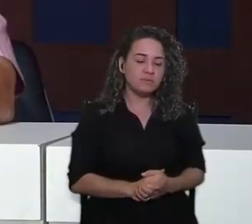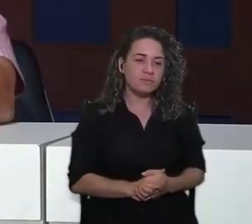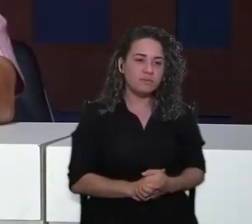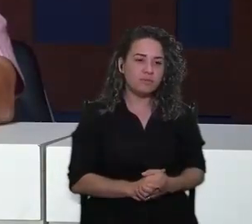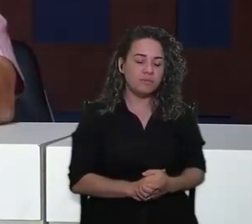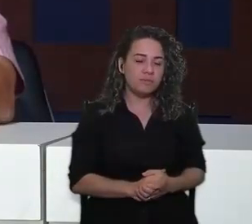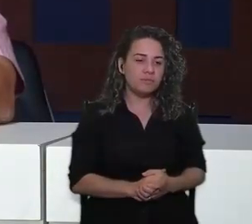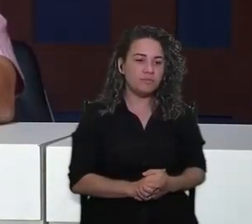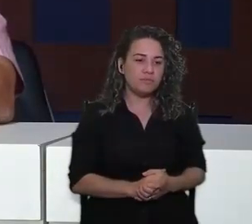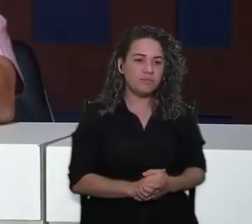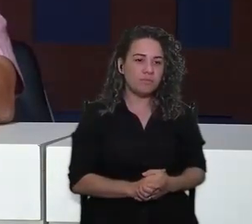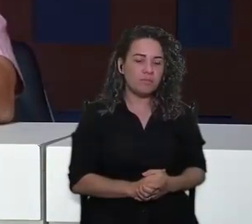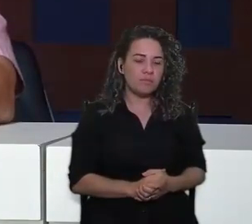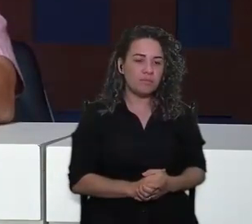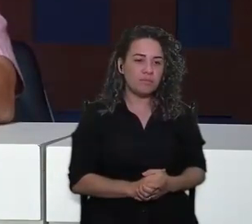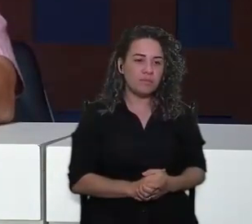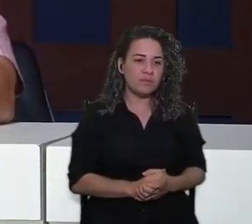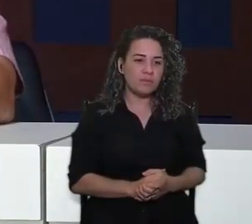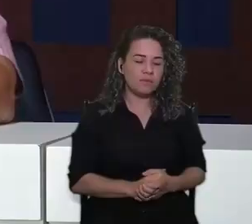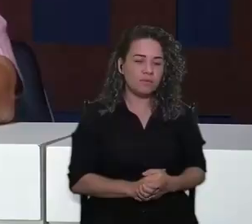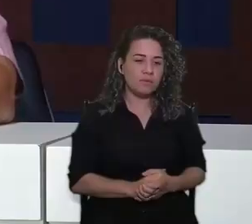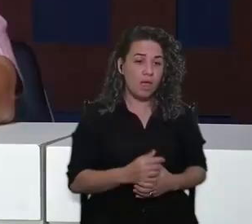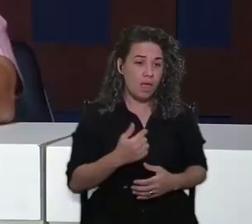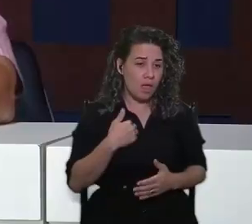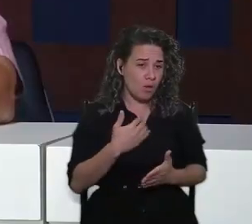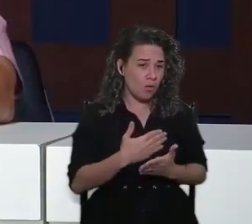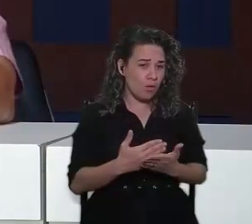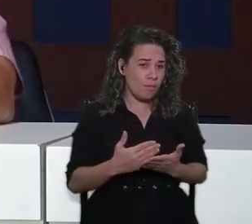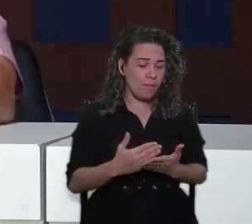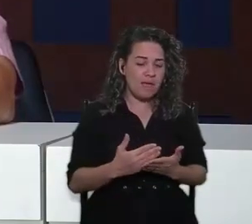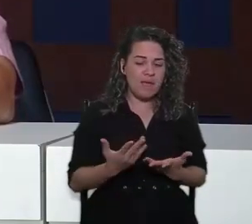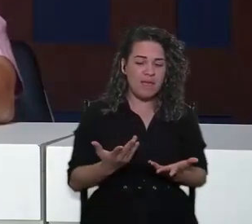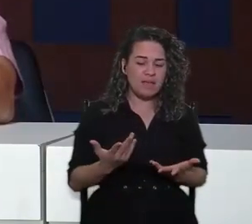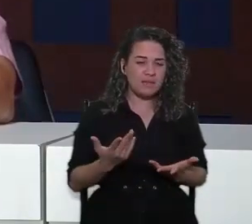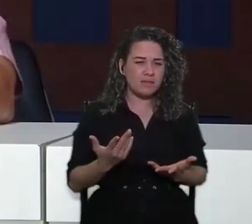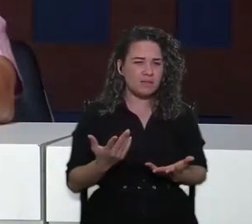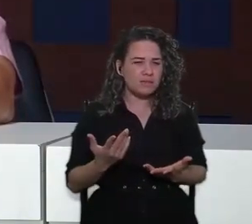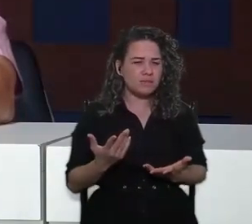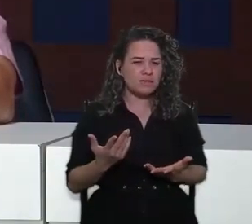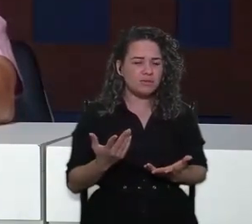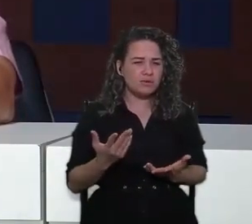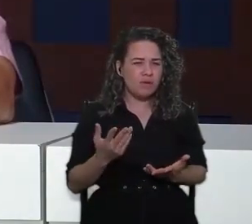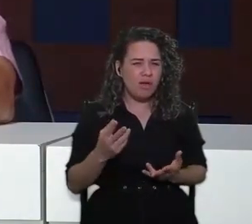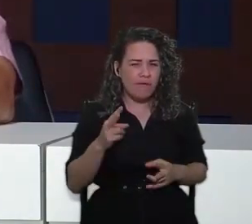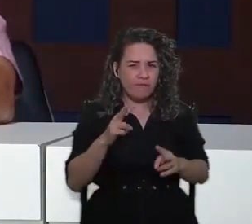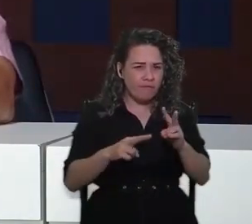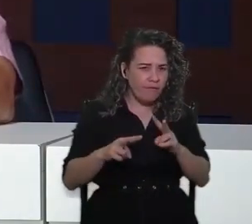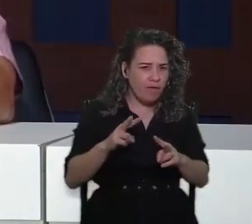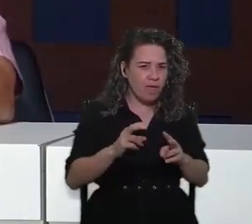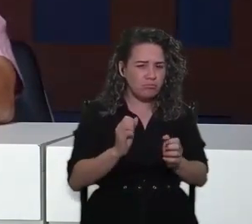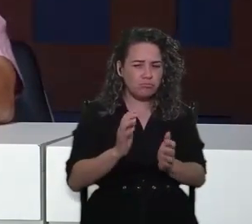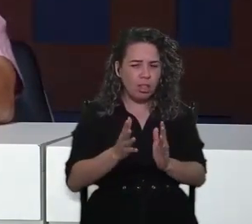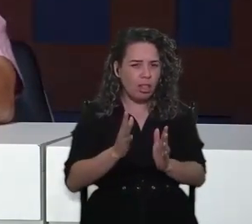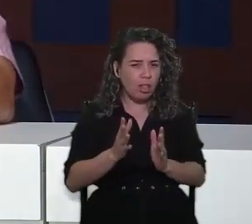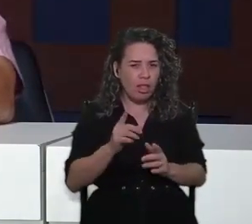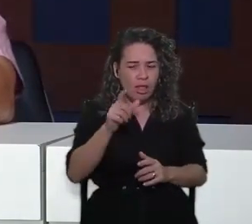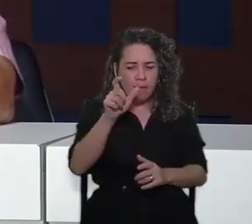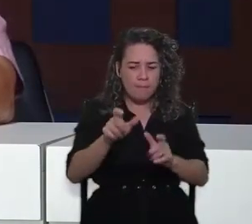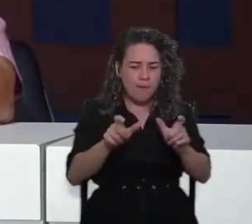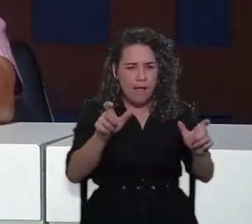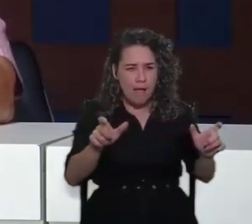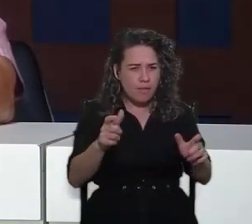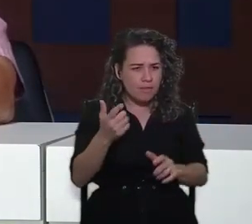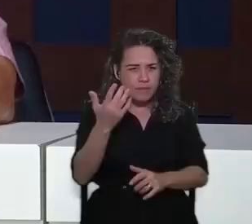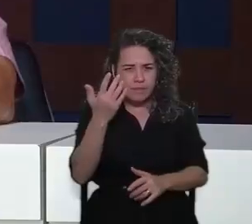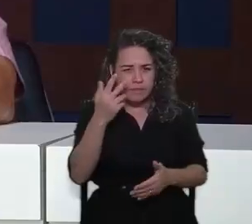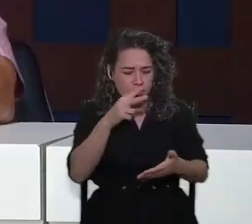E eu, quando começo a ouvir as pessoas dizerem que o jovem não lê, que a criança não lê, que a criança está longe